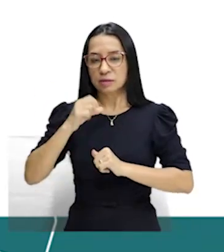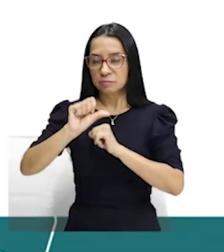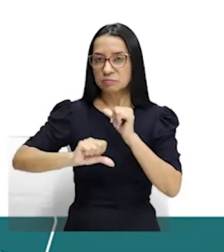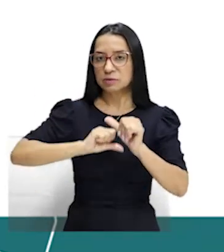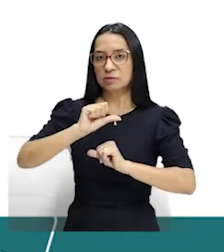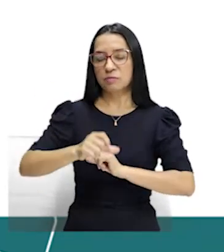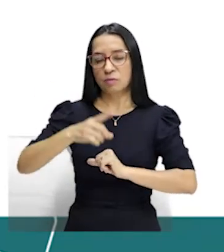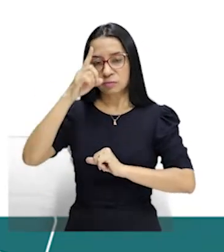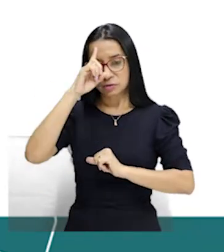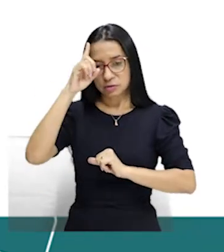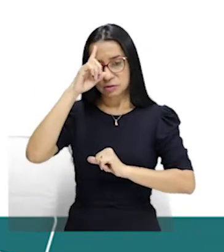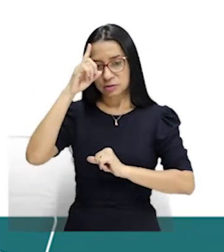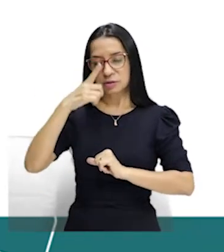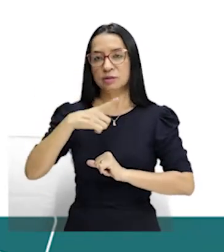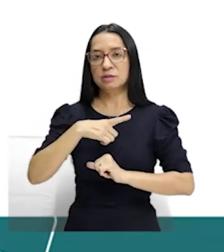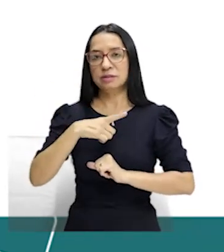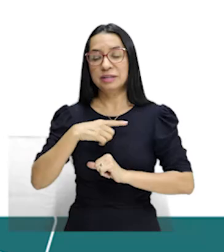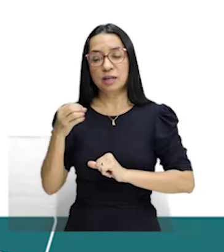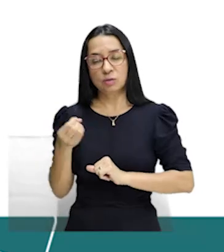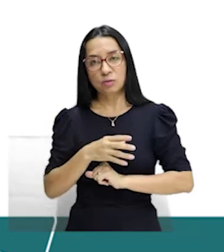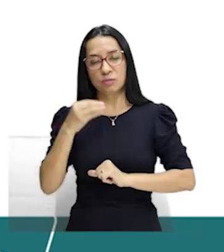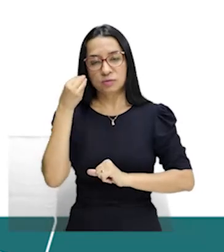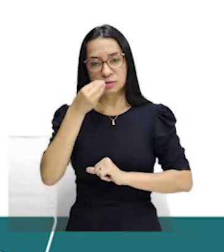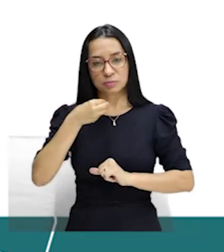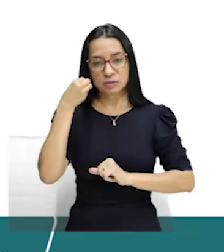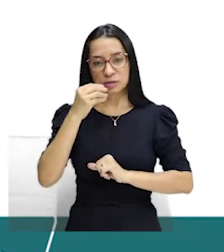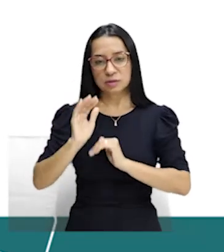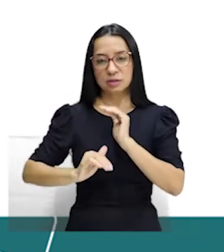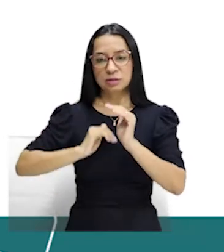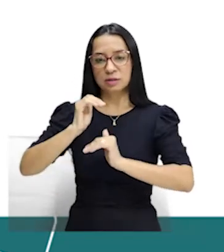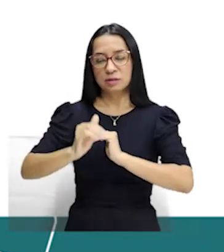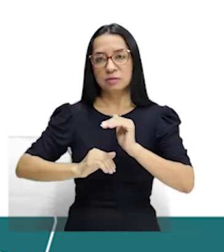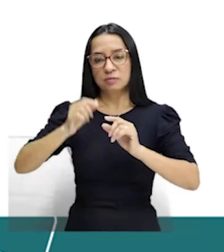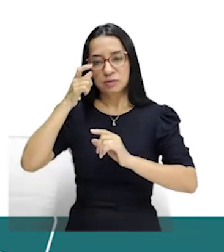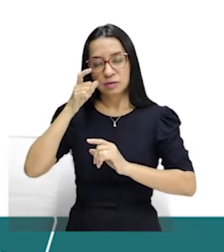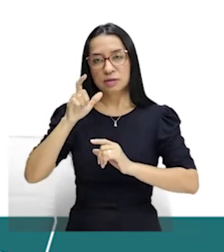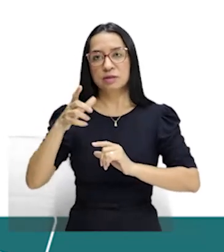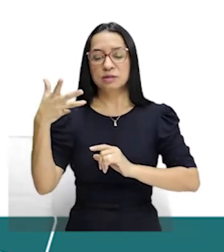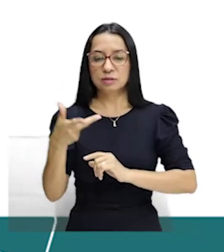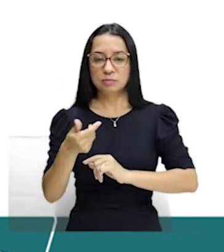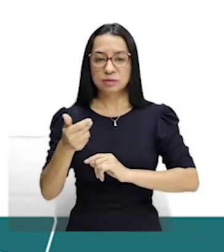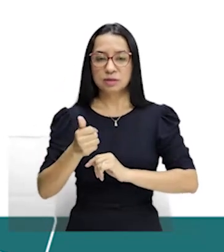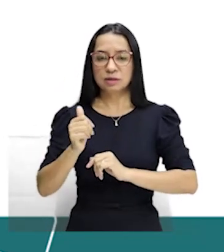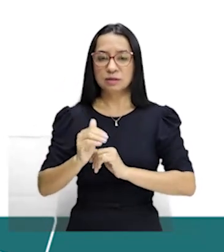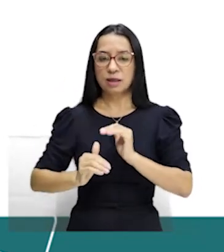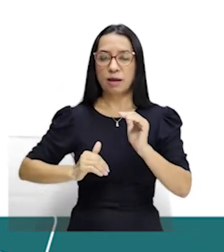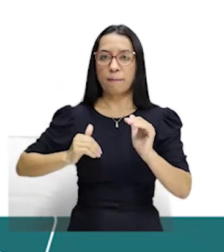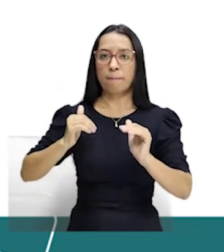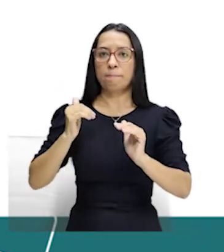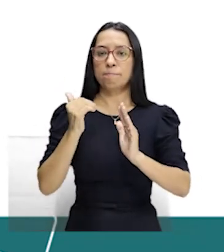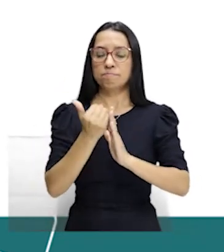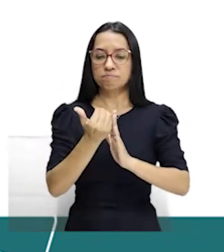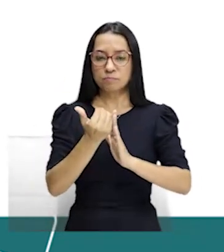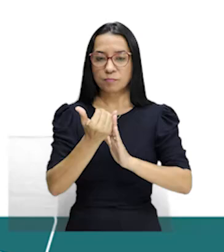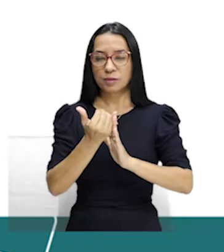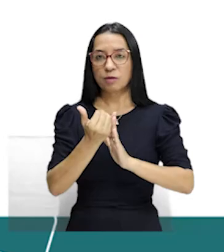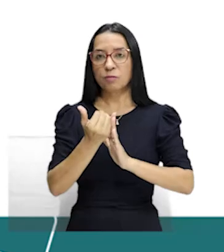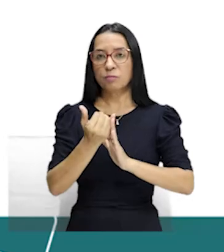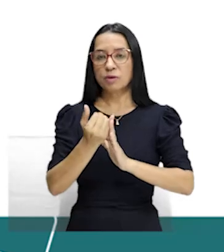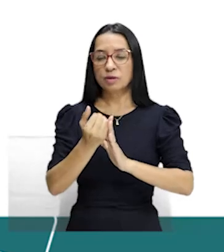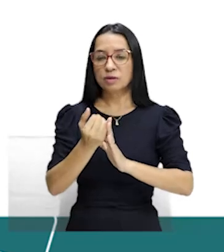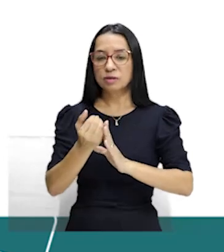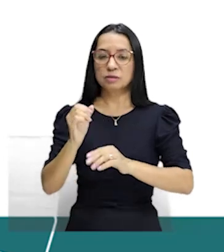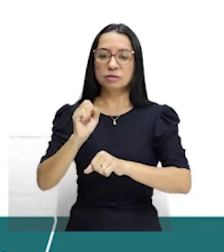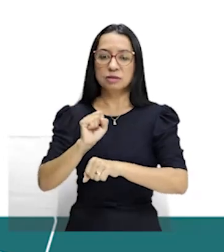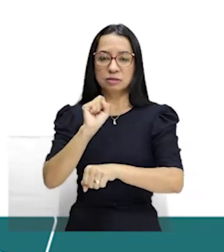experiências, desenvolve novos interesses e habilidades, aumenta a expectativa de vida,